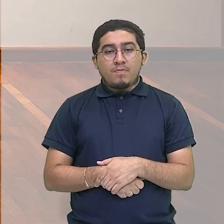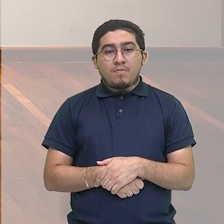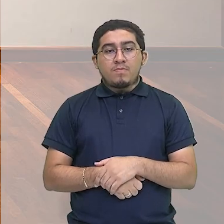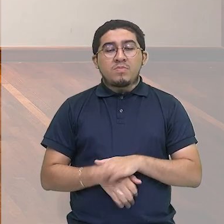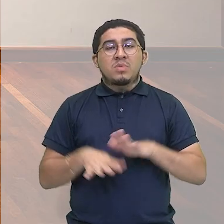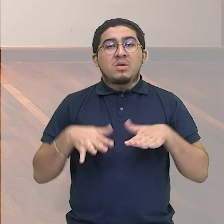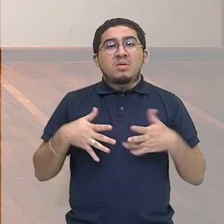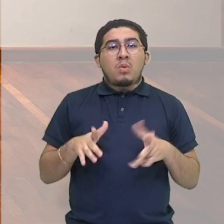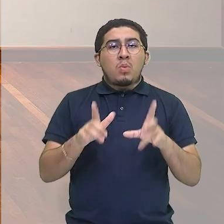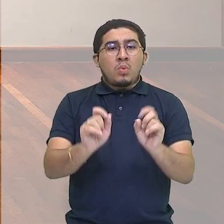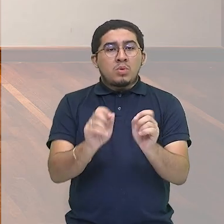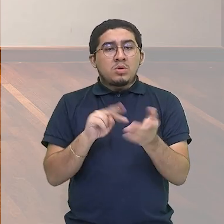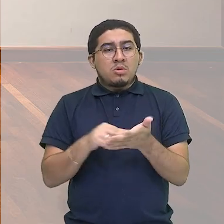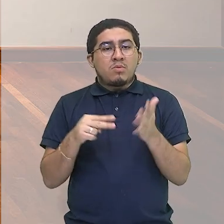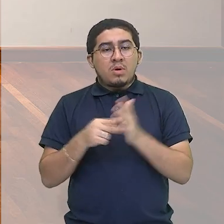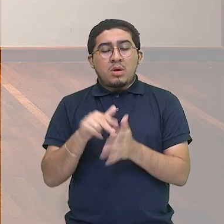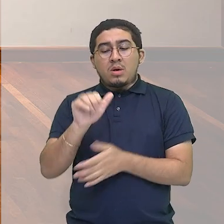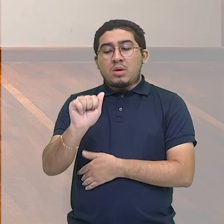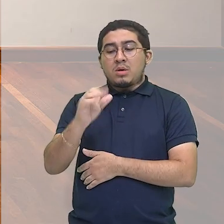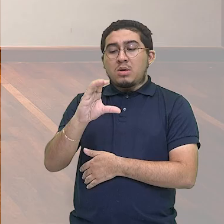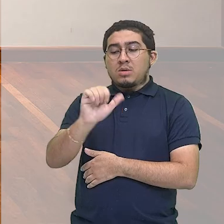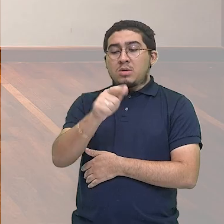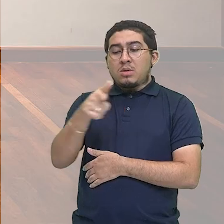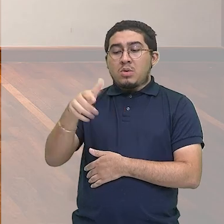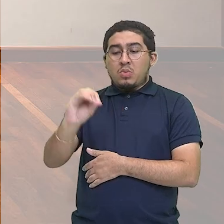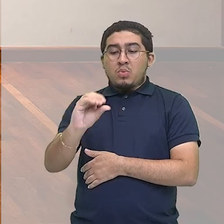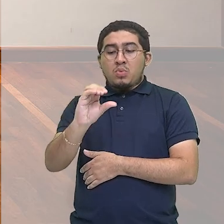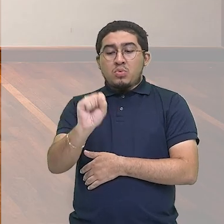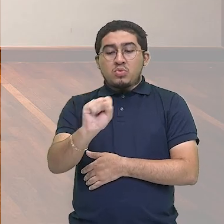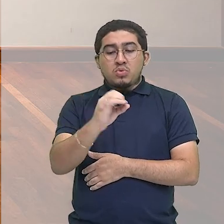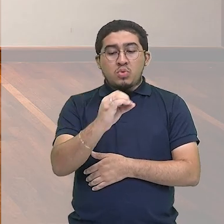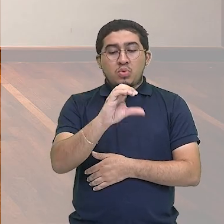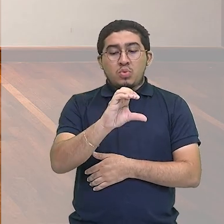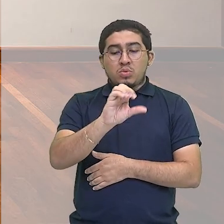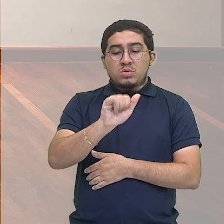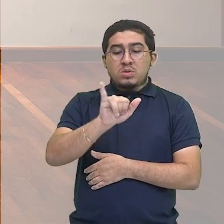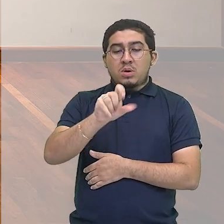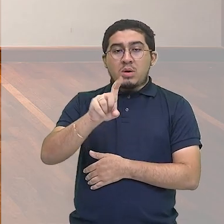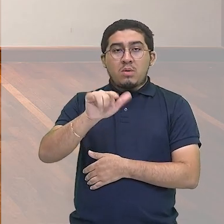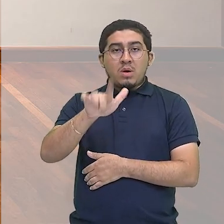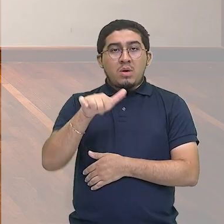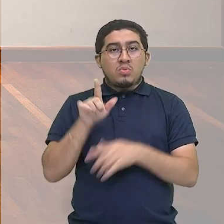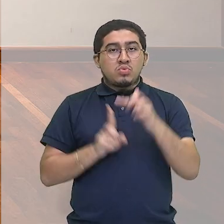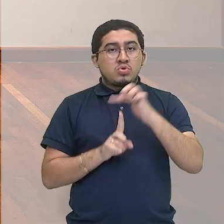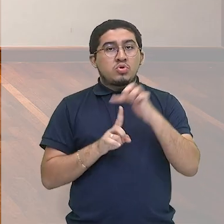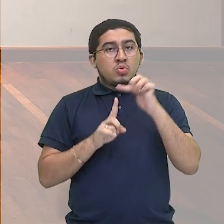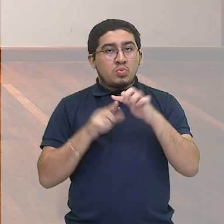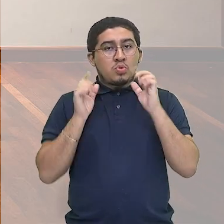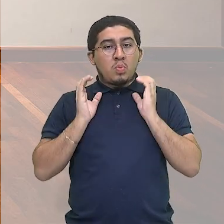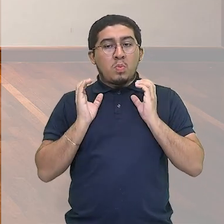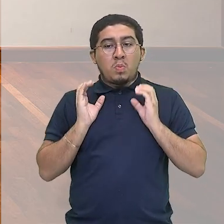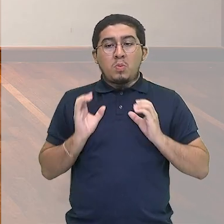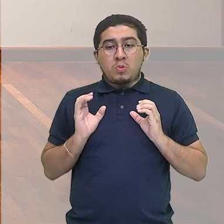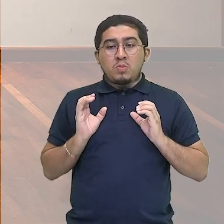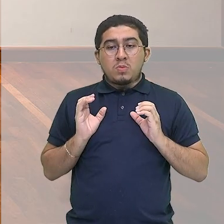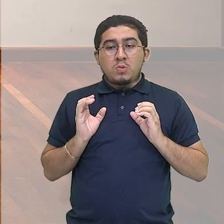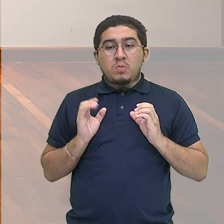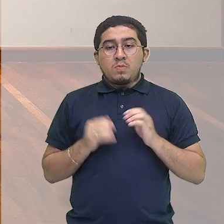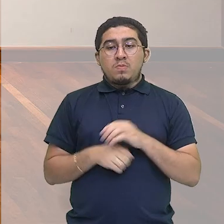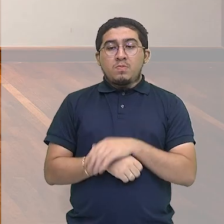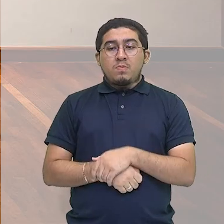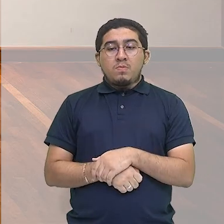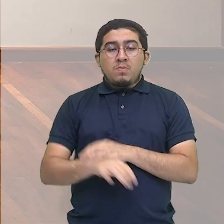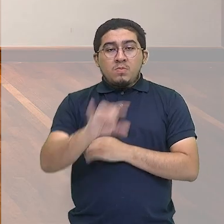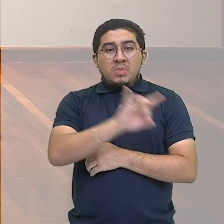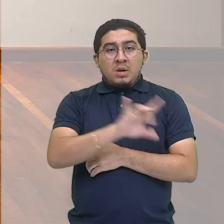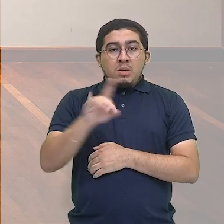Weber, o que era a ação social? A ação social é um tipo de conduta, né, segundo o Weber, né, de cada um de